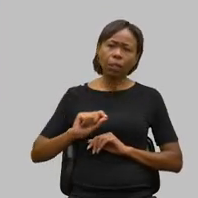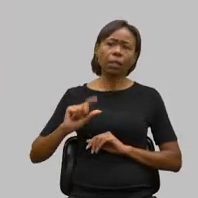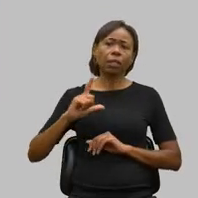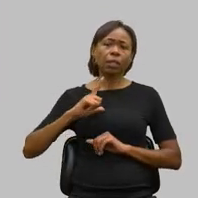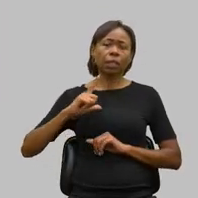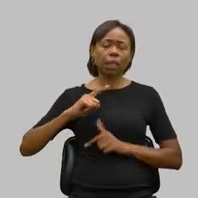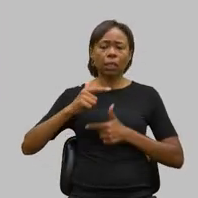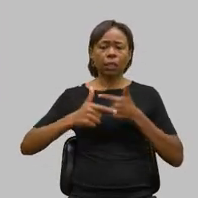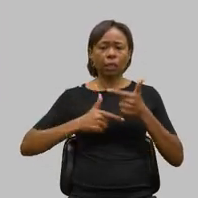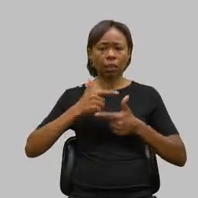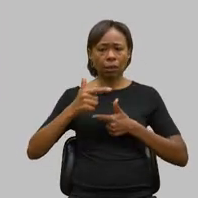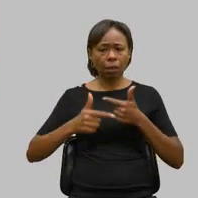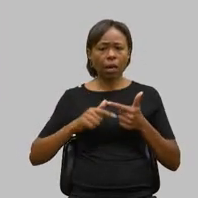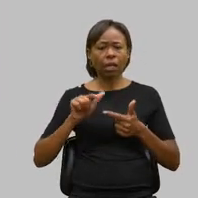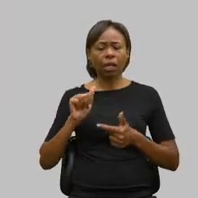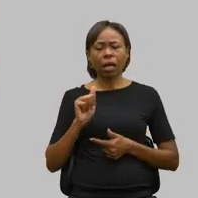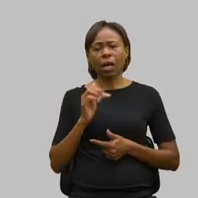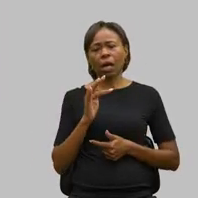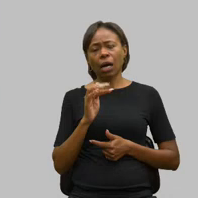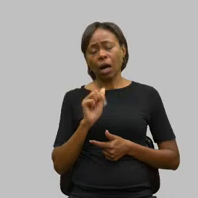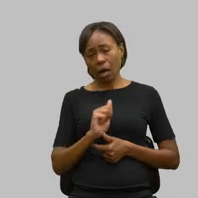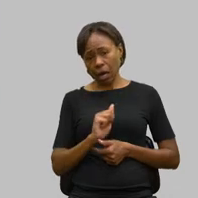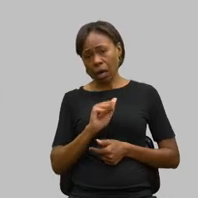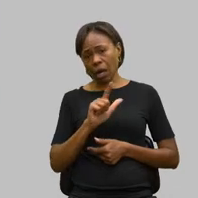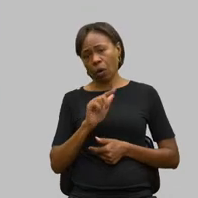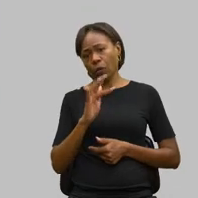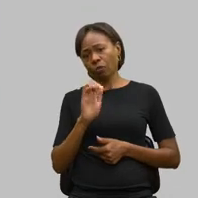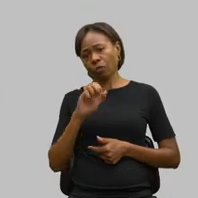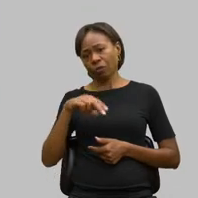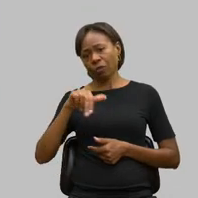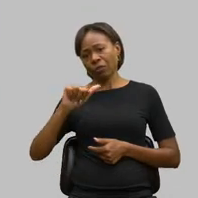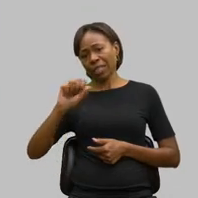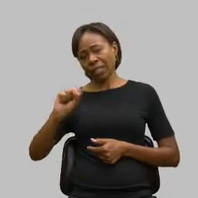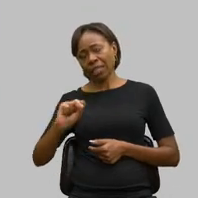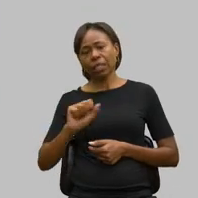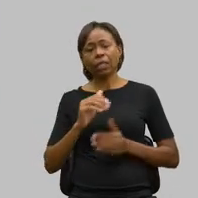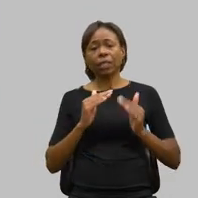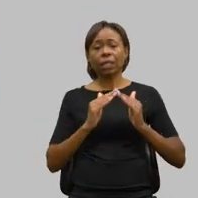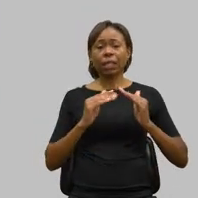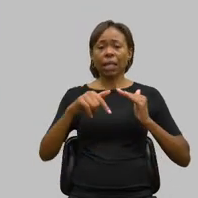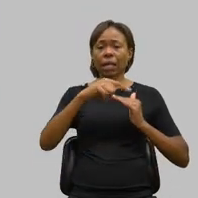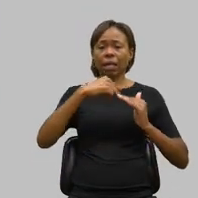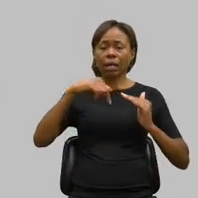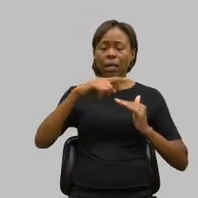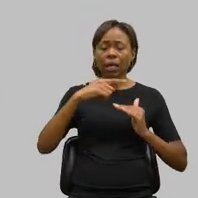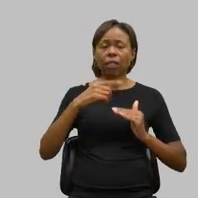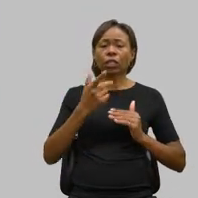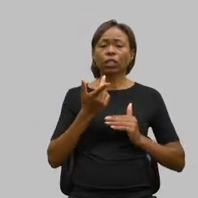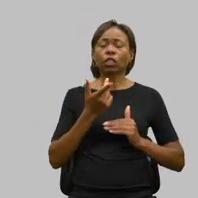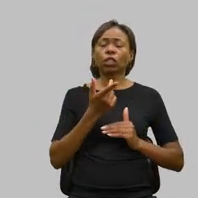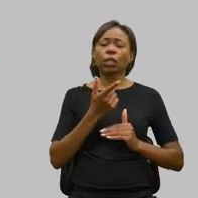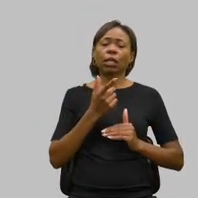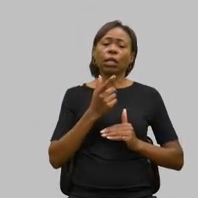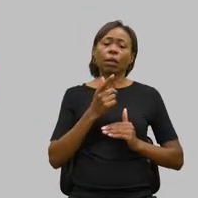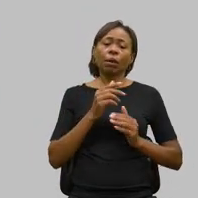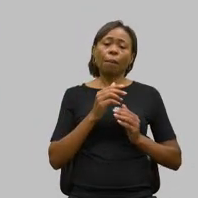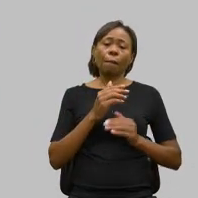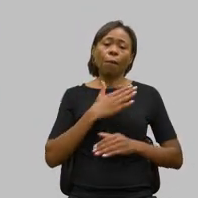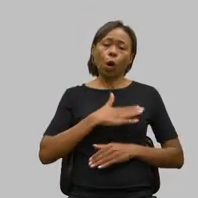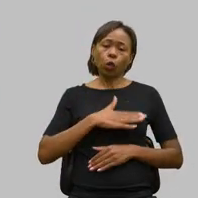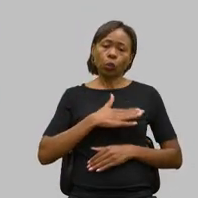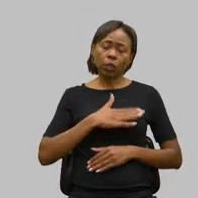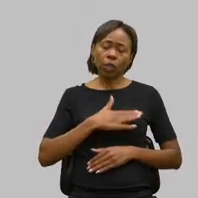Alzira Velano em Alfenas, a Santa Casa de Poços de Caldas, todos os hospitais que oferecem um serviço